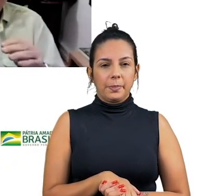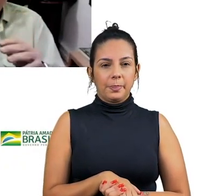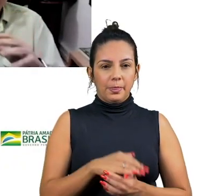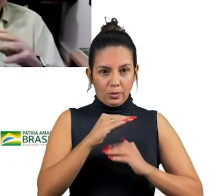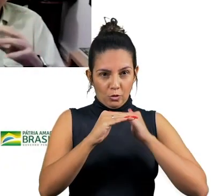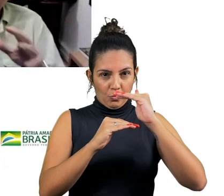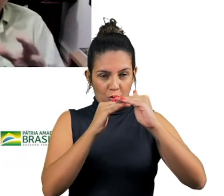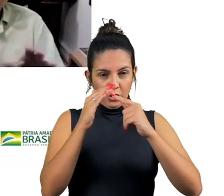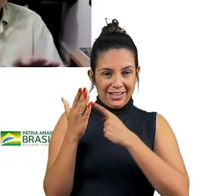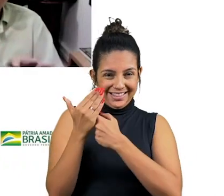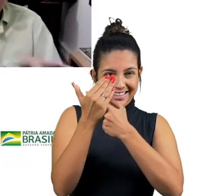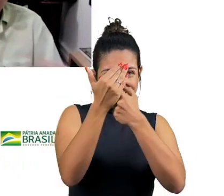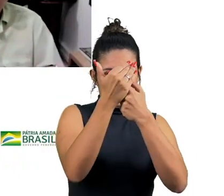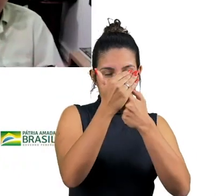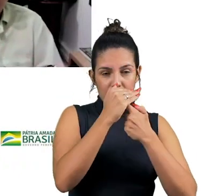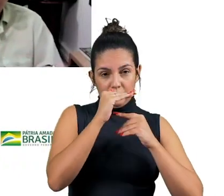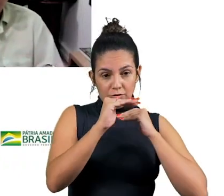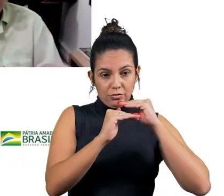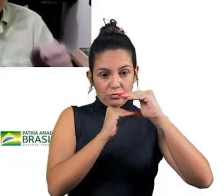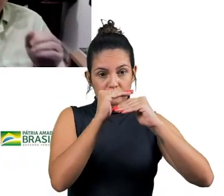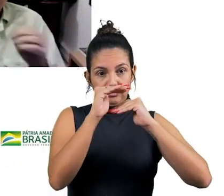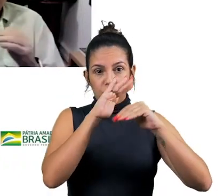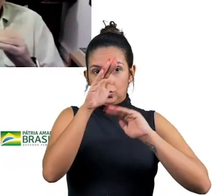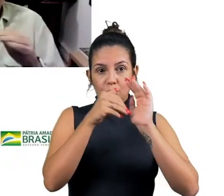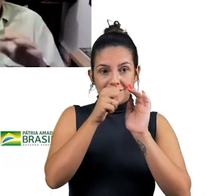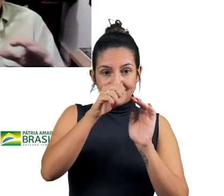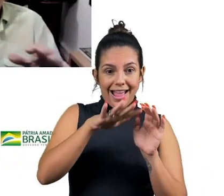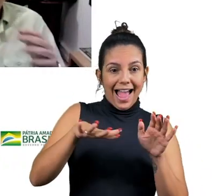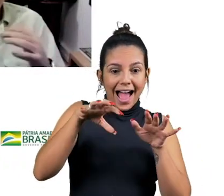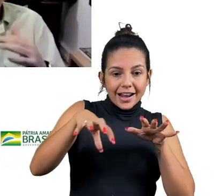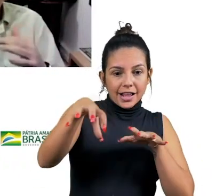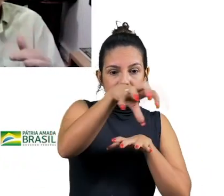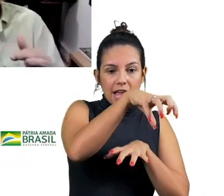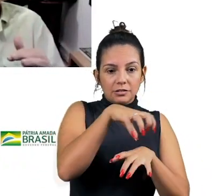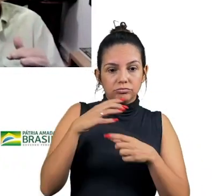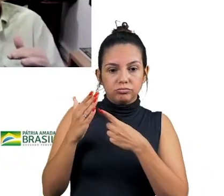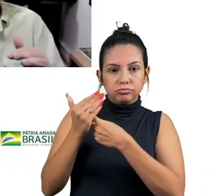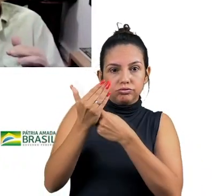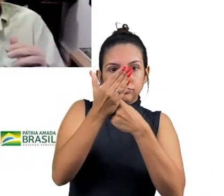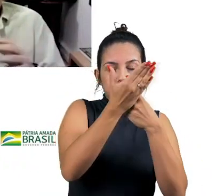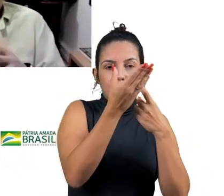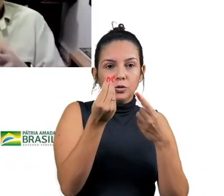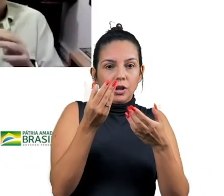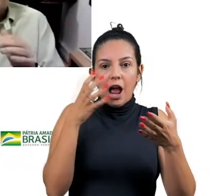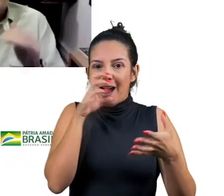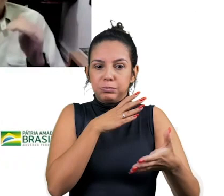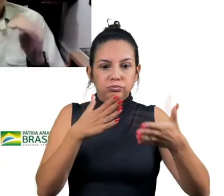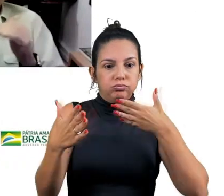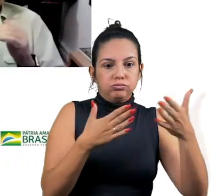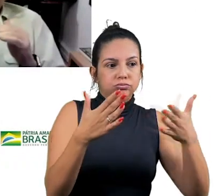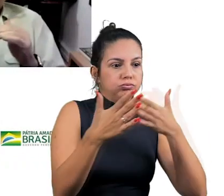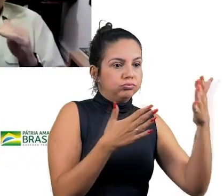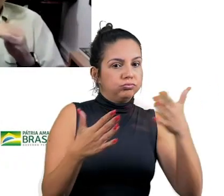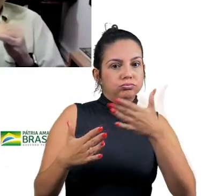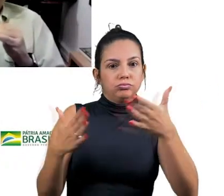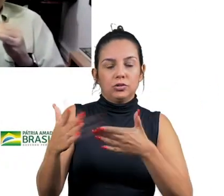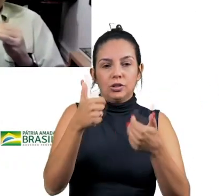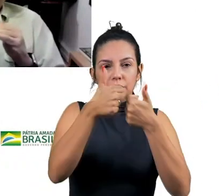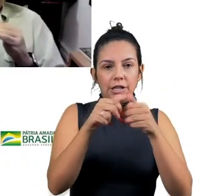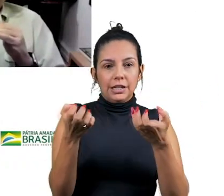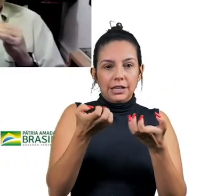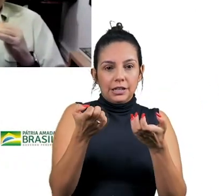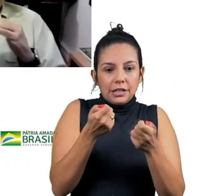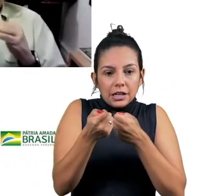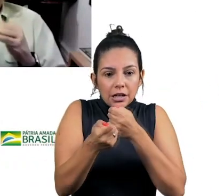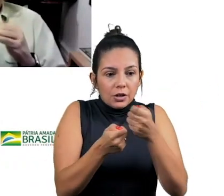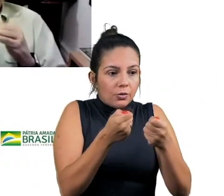processo tecnológico está avançando em todas as áreas e tornando tudo muito fluido. E aí você fica querendo